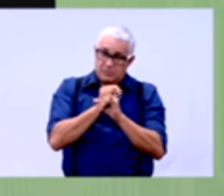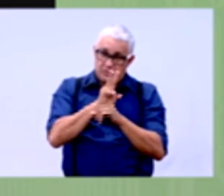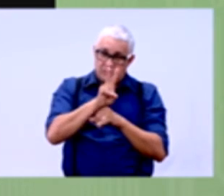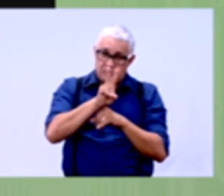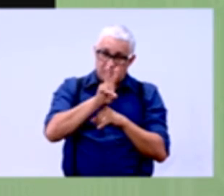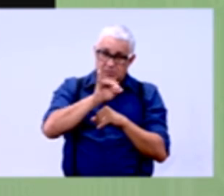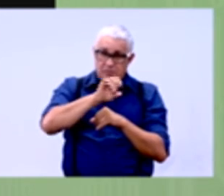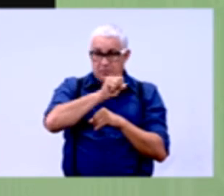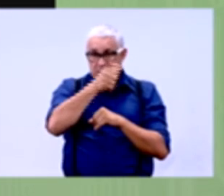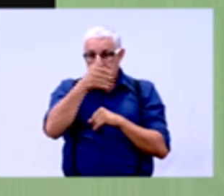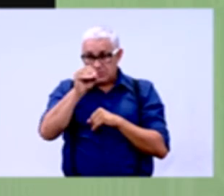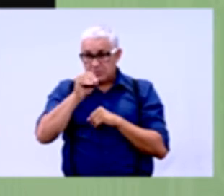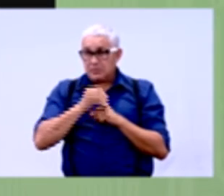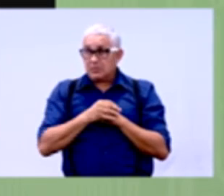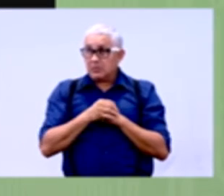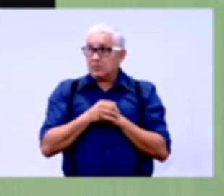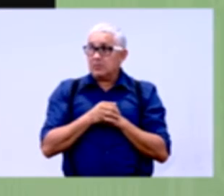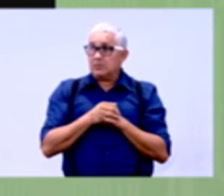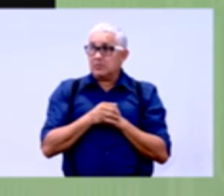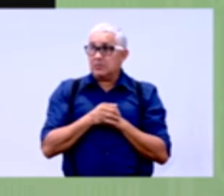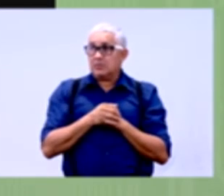visão. Aí